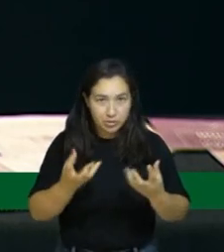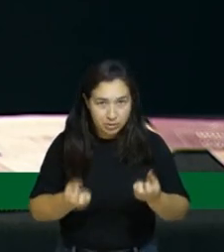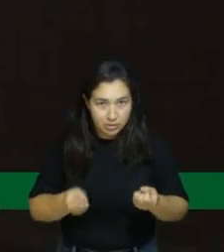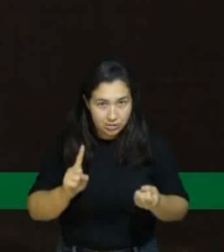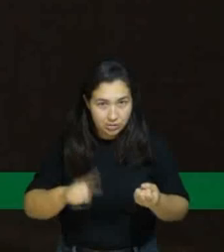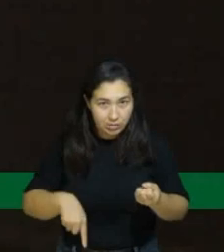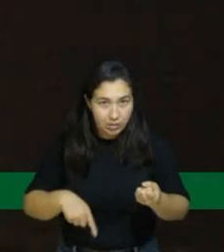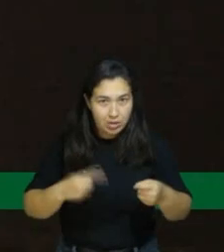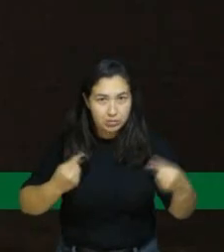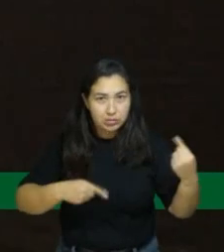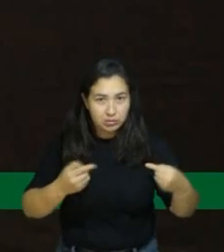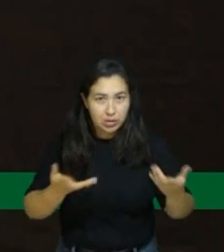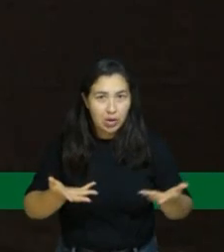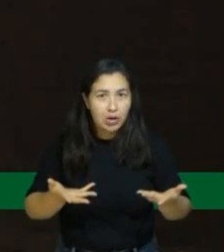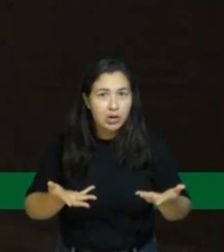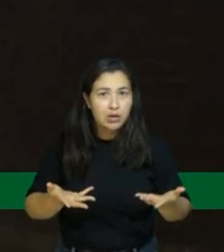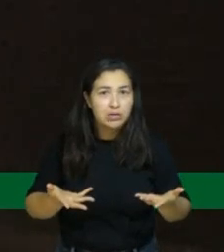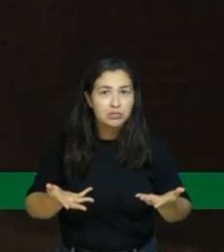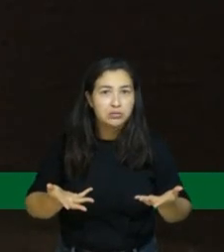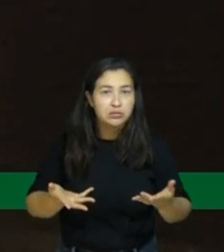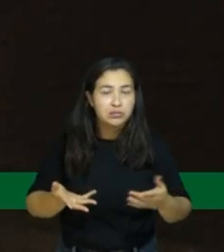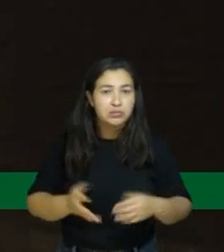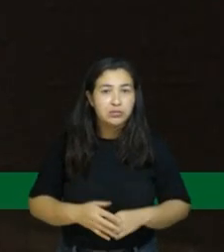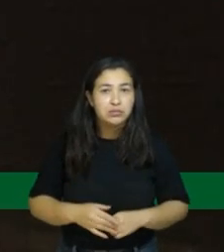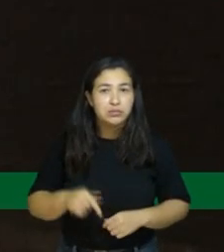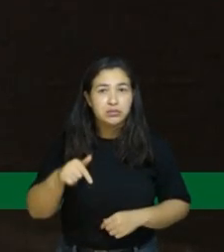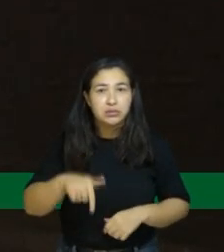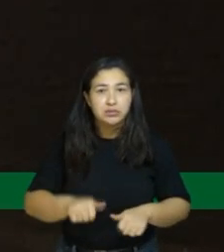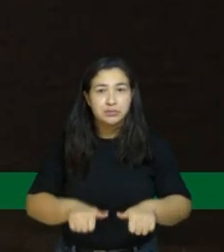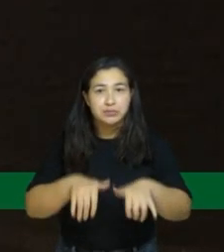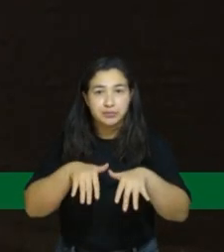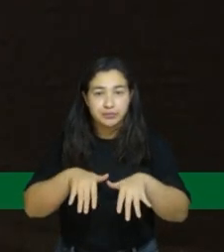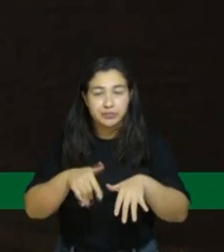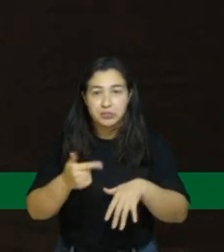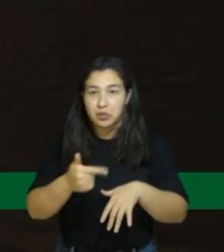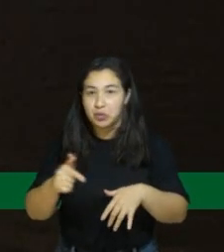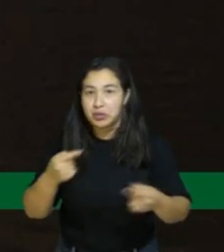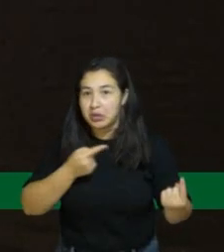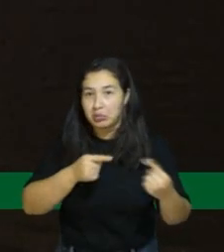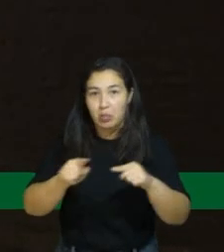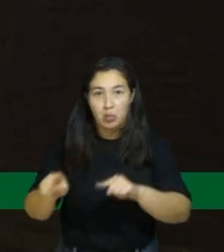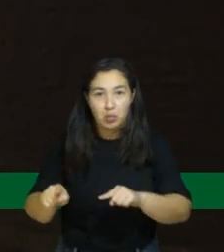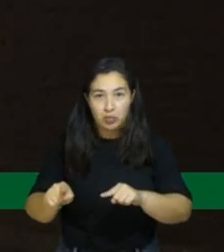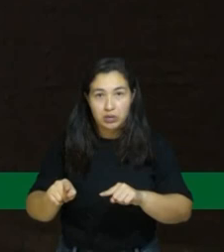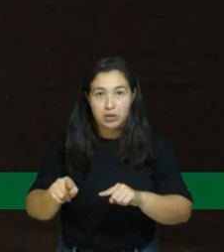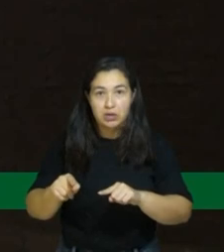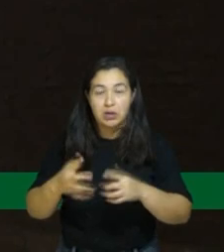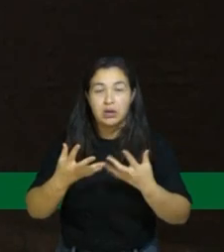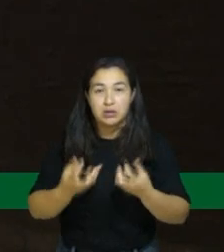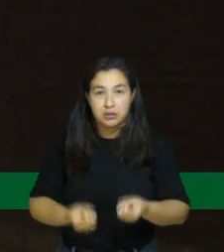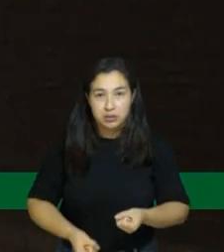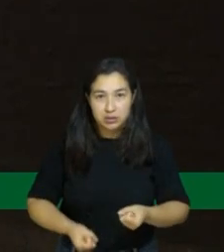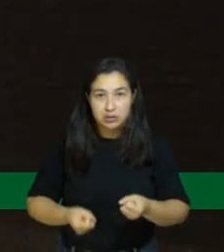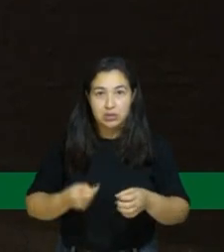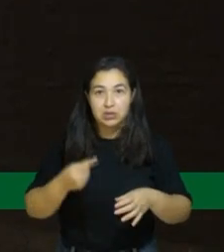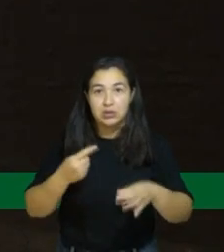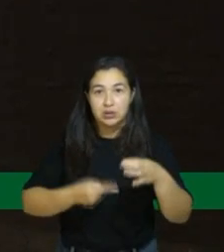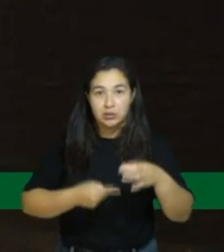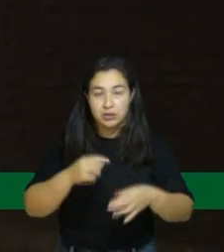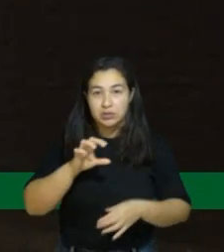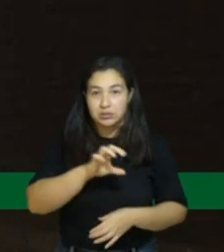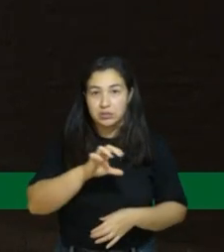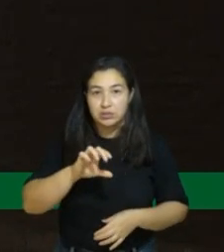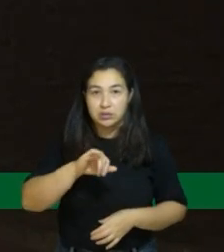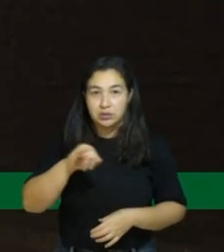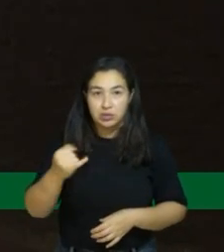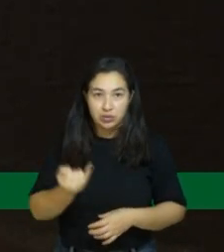estaremos discutindo nessa sessão não havendo objeção parecer favorável da comissão de constituição e justiça